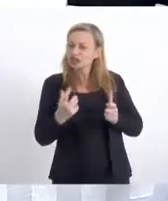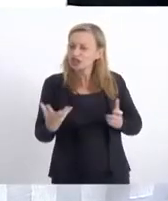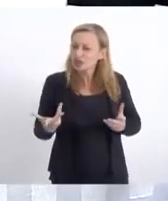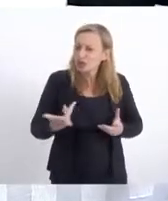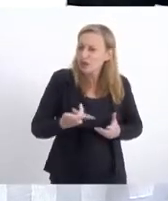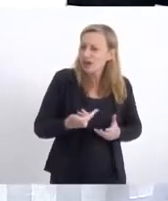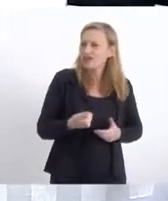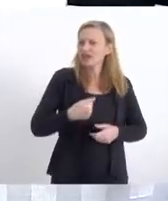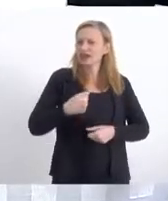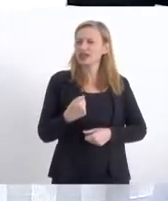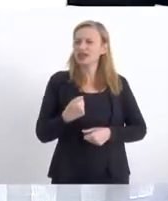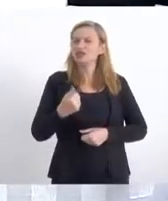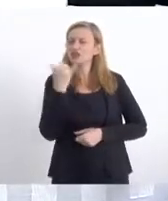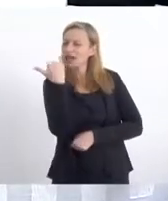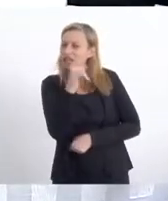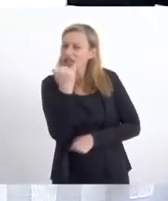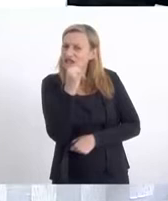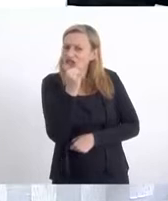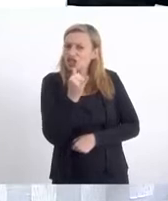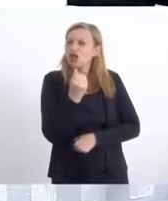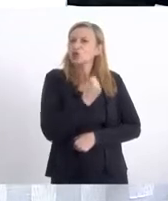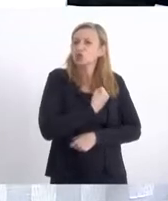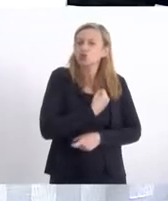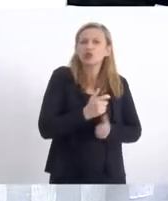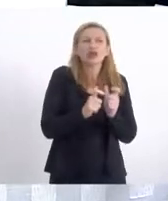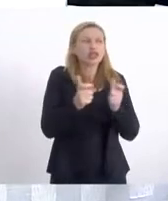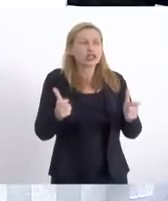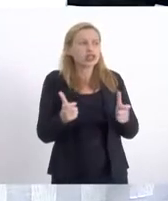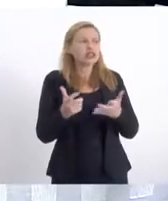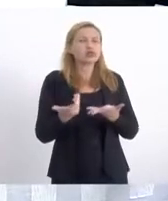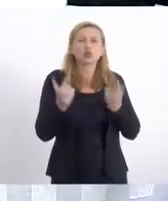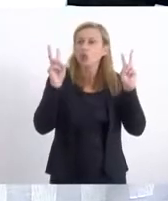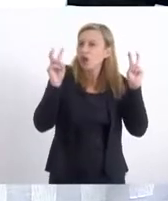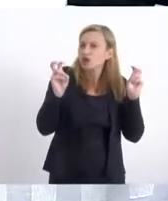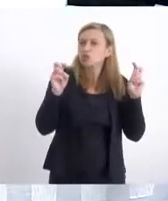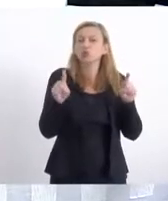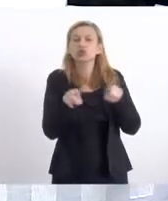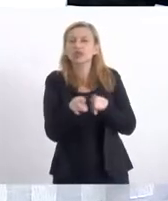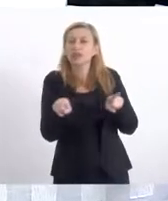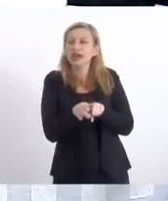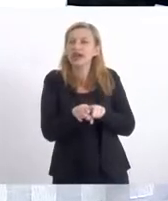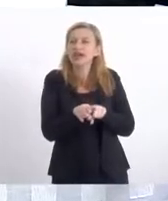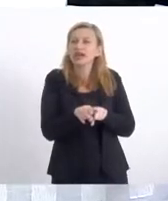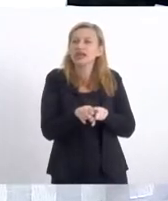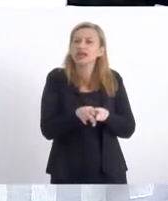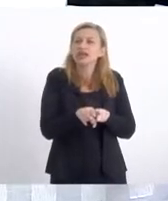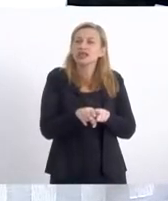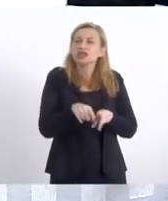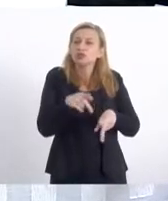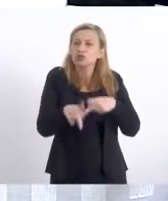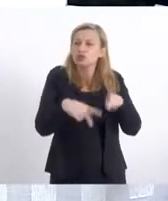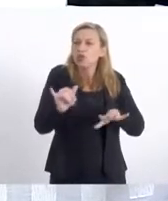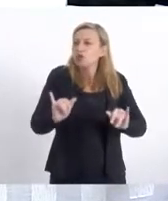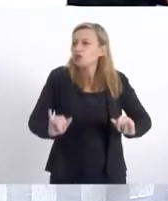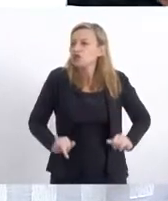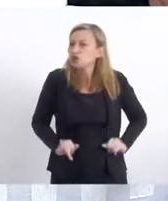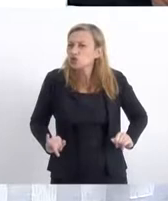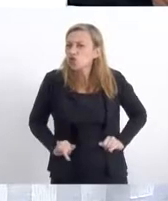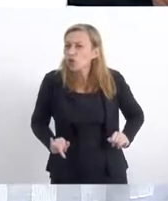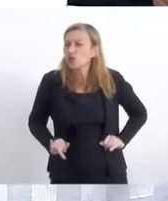essa demanda da questão da energia, existe uma demanda da questão também da população que sofre com as